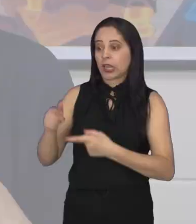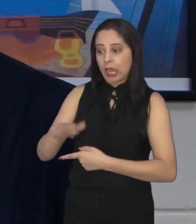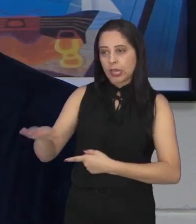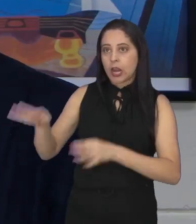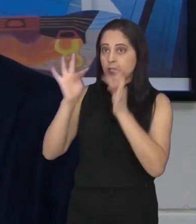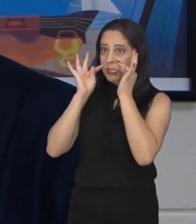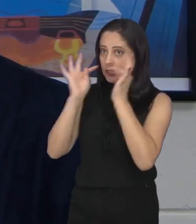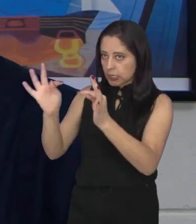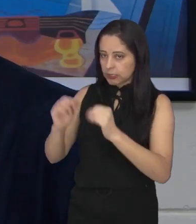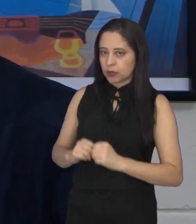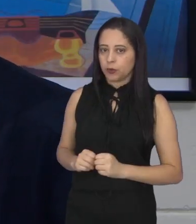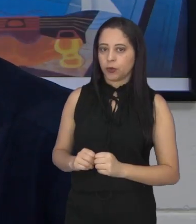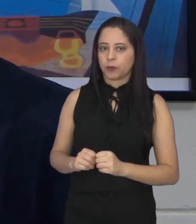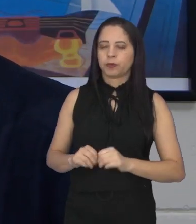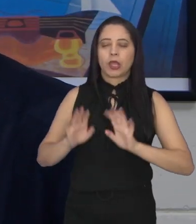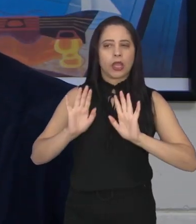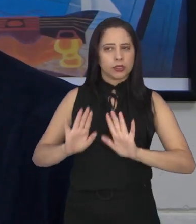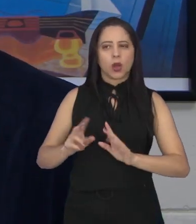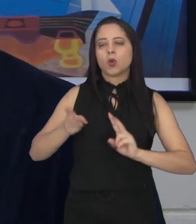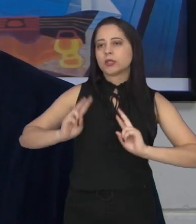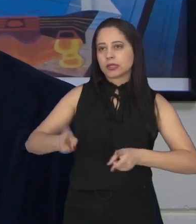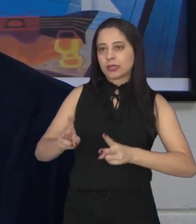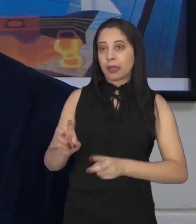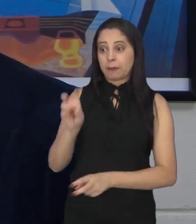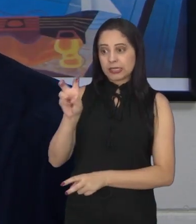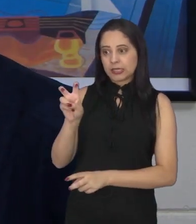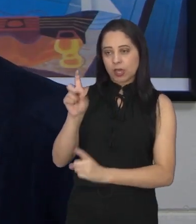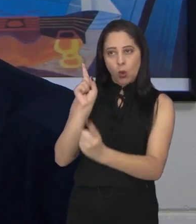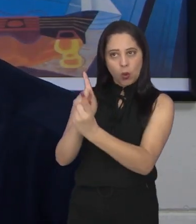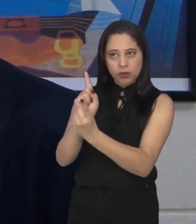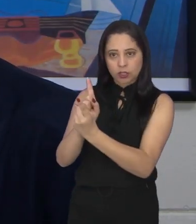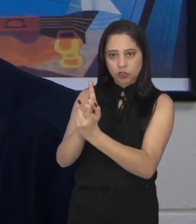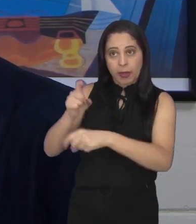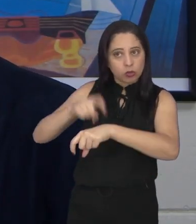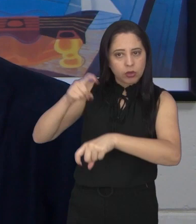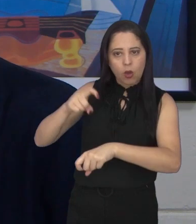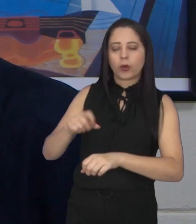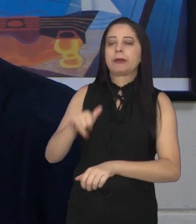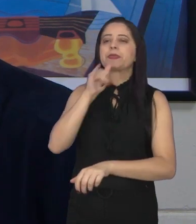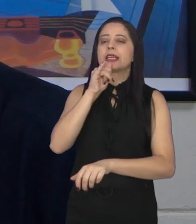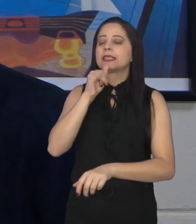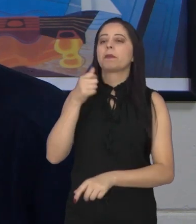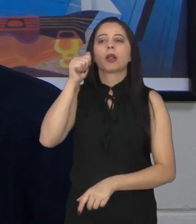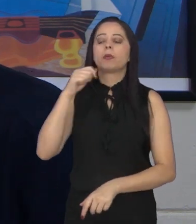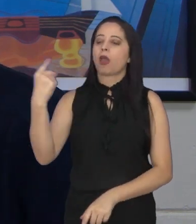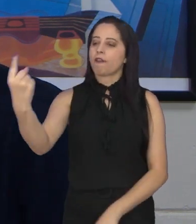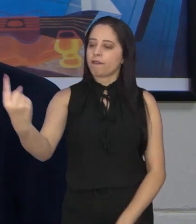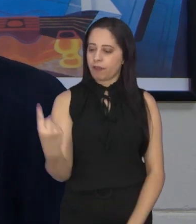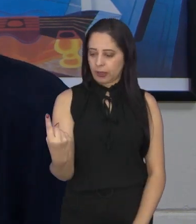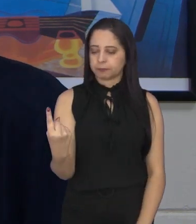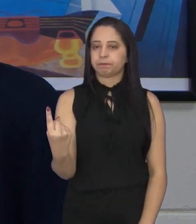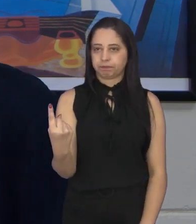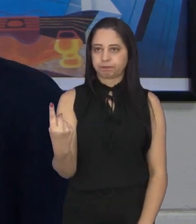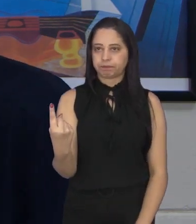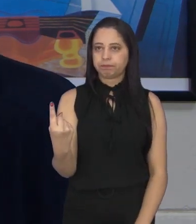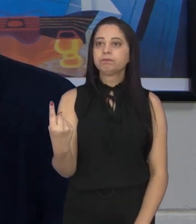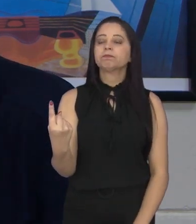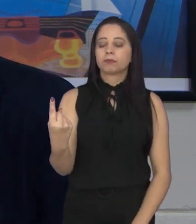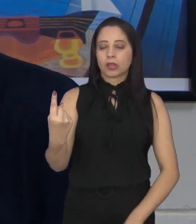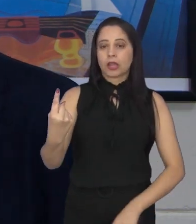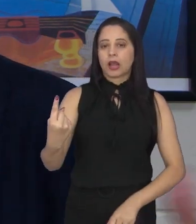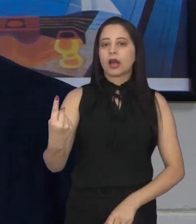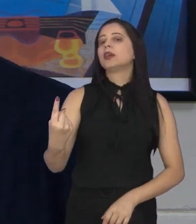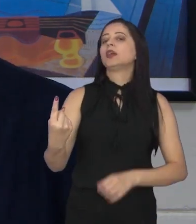testemunhas. A gente oferece até 5 atendimentos consecutivos. Tá? Então, assim, a mulher vai lá, né, a vítima vai lá, ela é atendida naquele primeiro